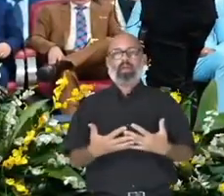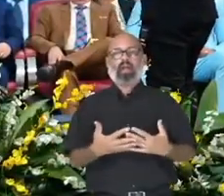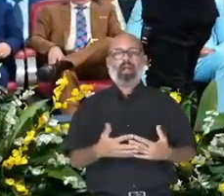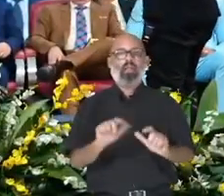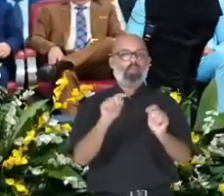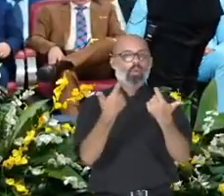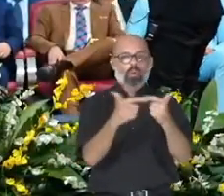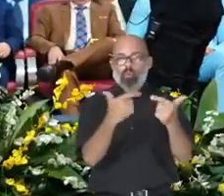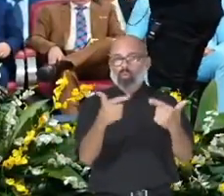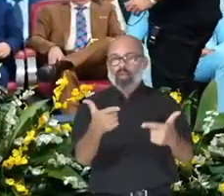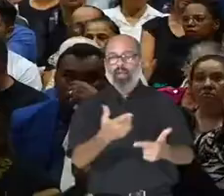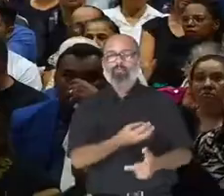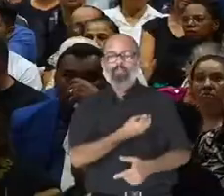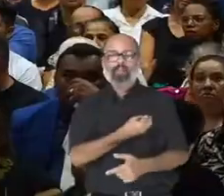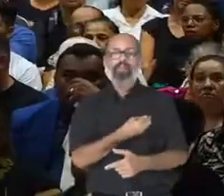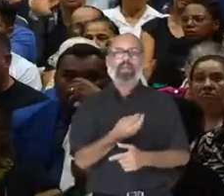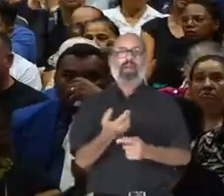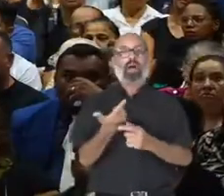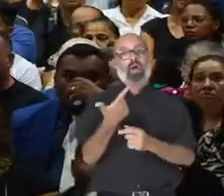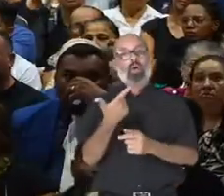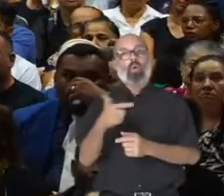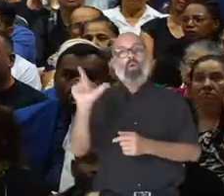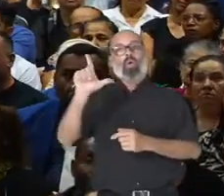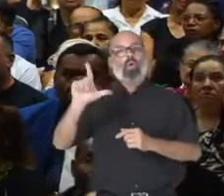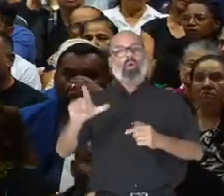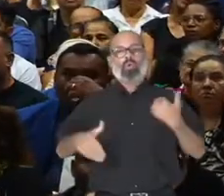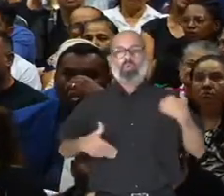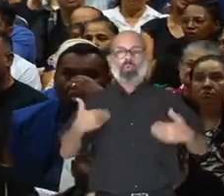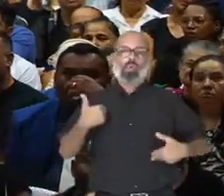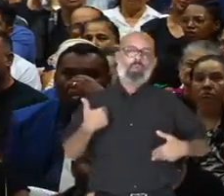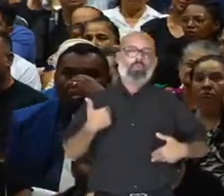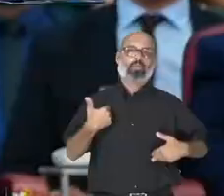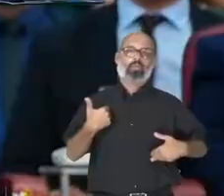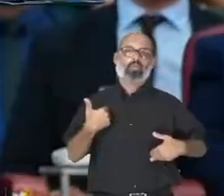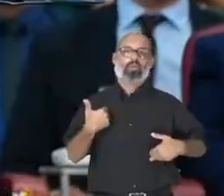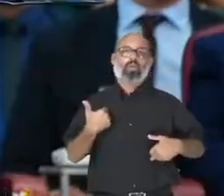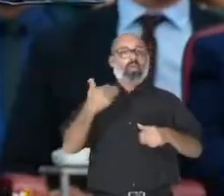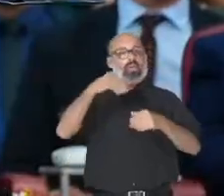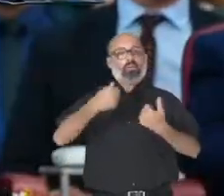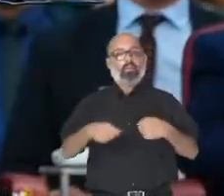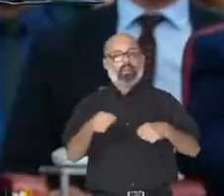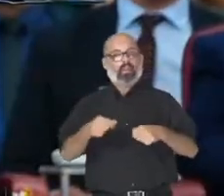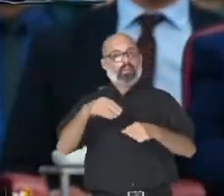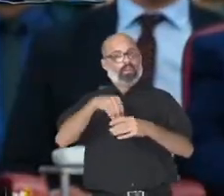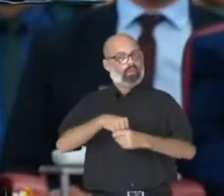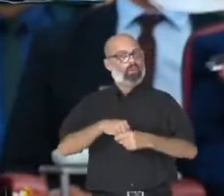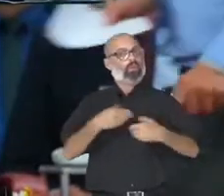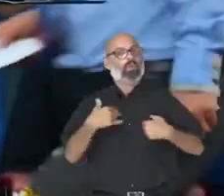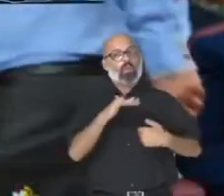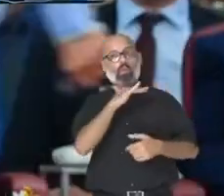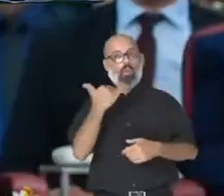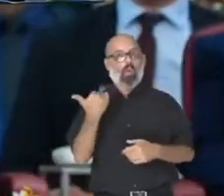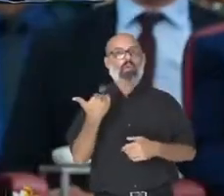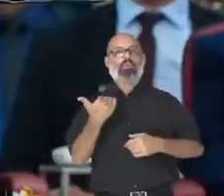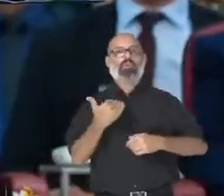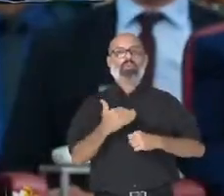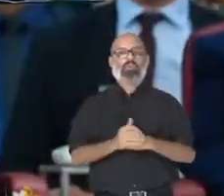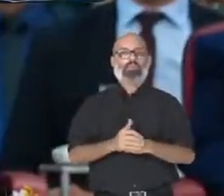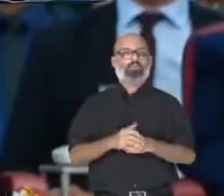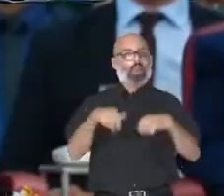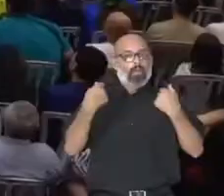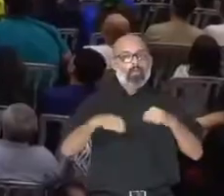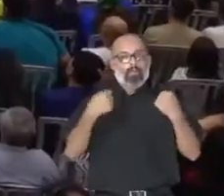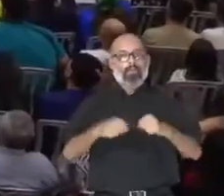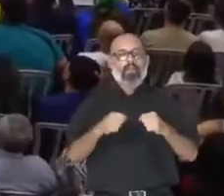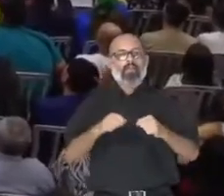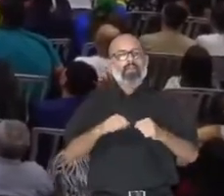não existe vida fora do corpo. Membro que não está no corpo está morto e